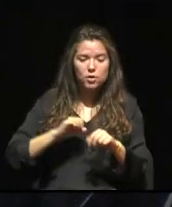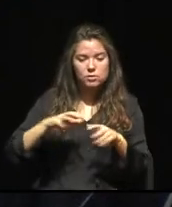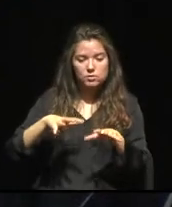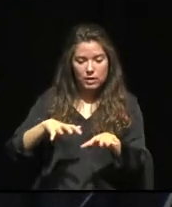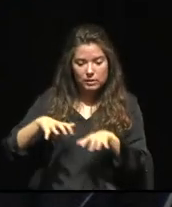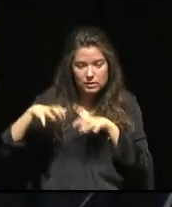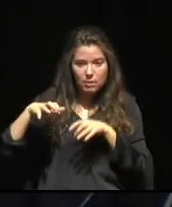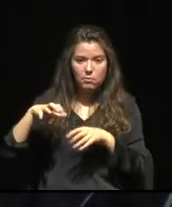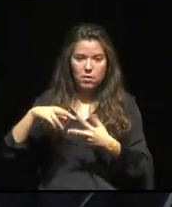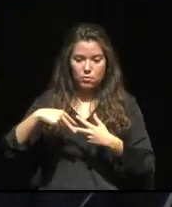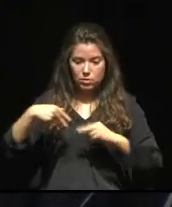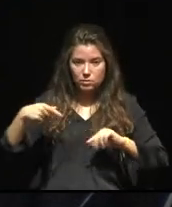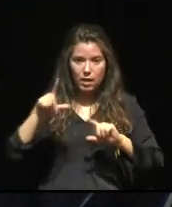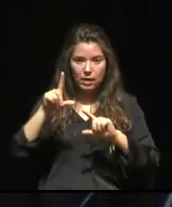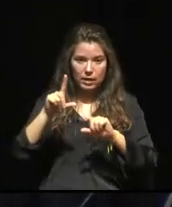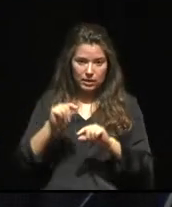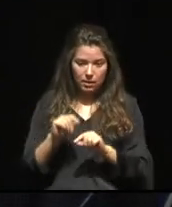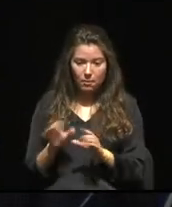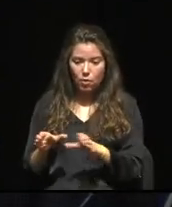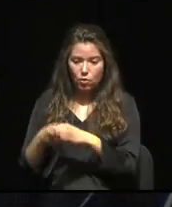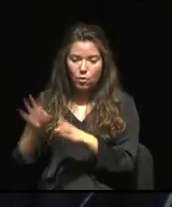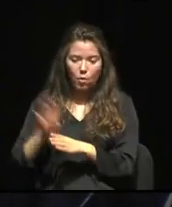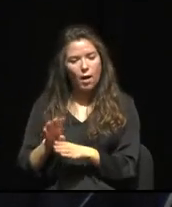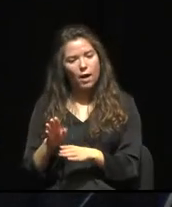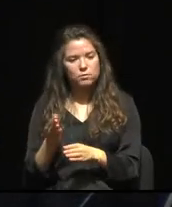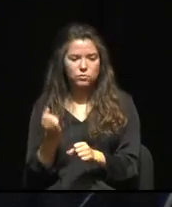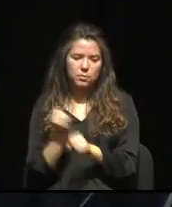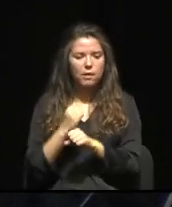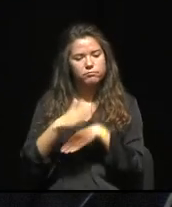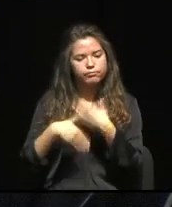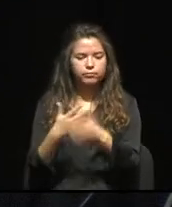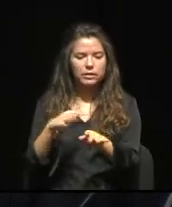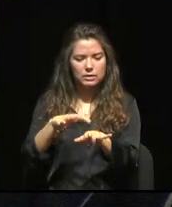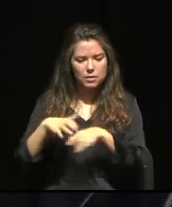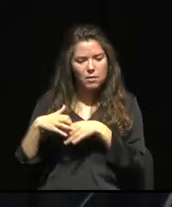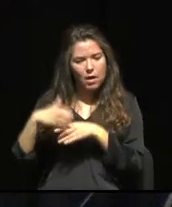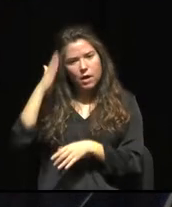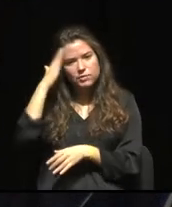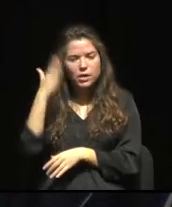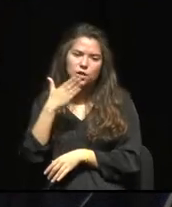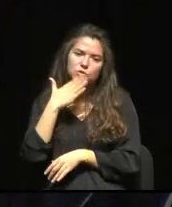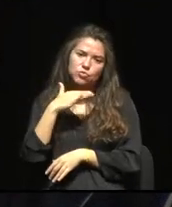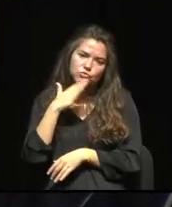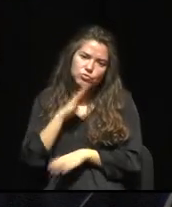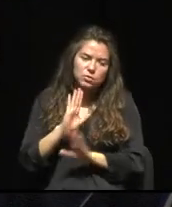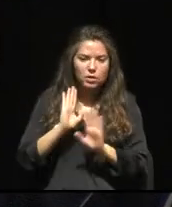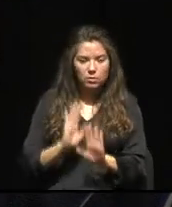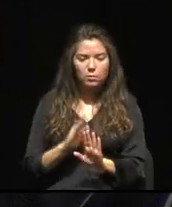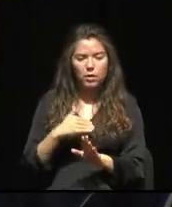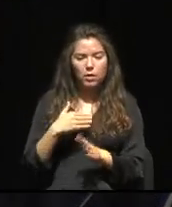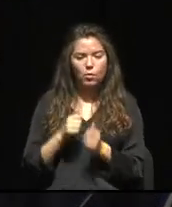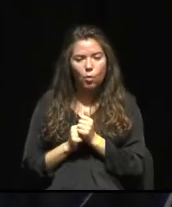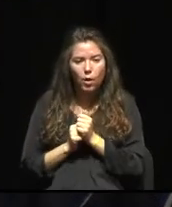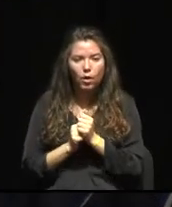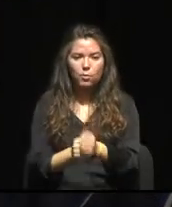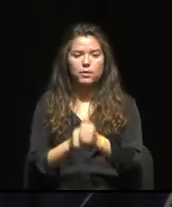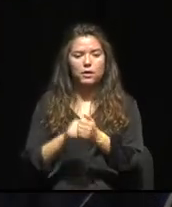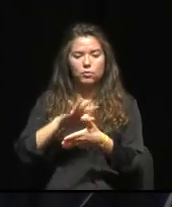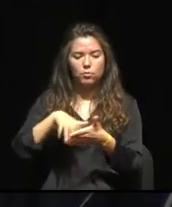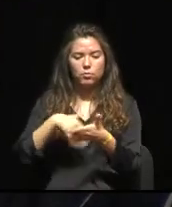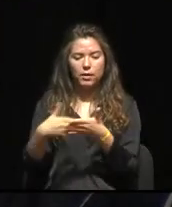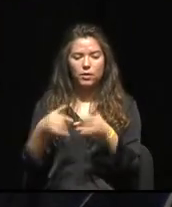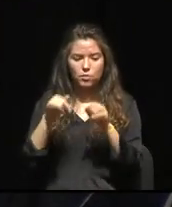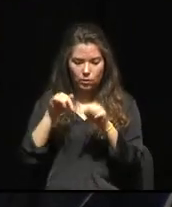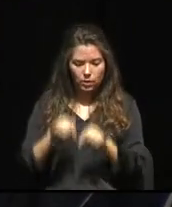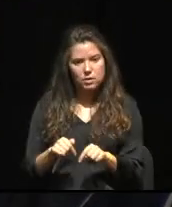comissão integrados no normal funcionamento da Assembleia serão suficientes para o acompanhamento do desenvolvimento deste plano sendo desnecessária a